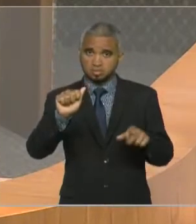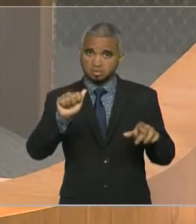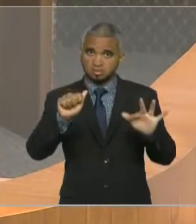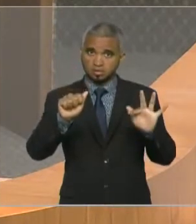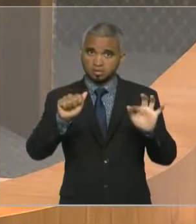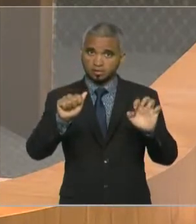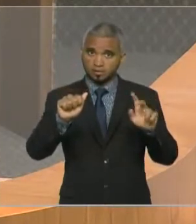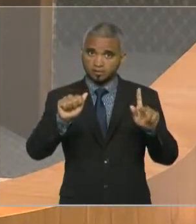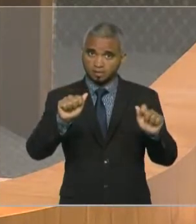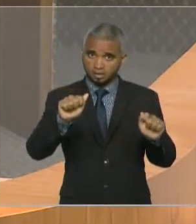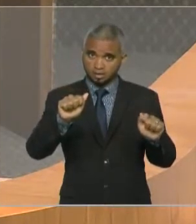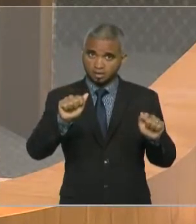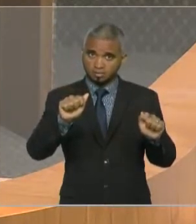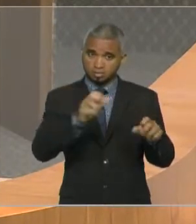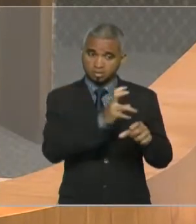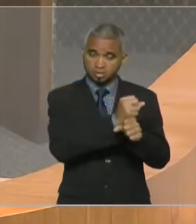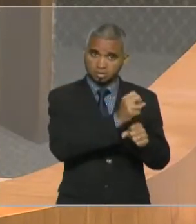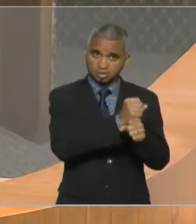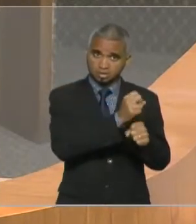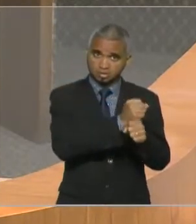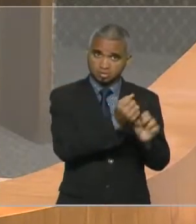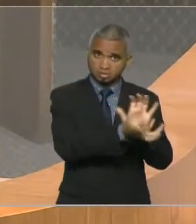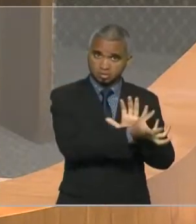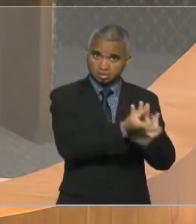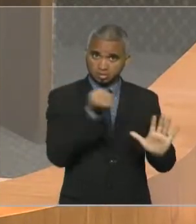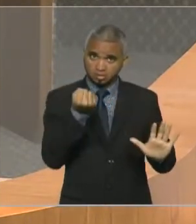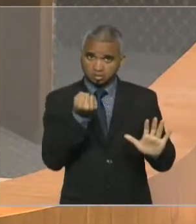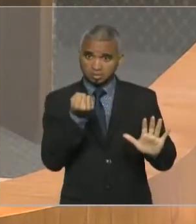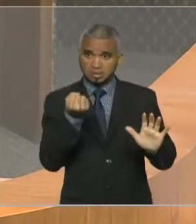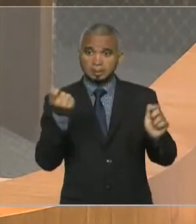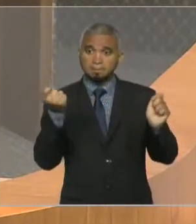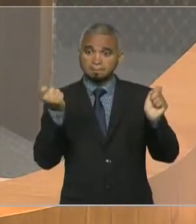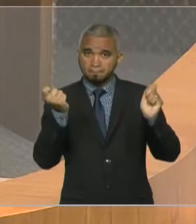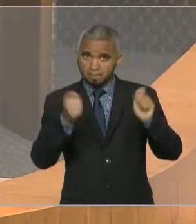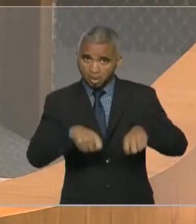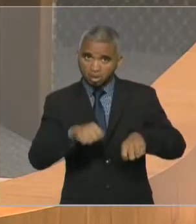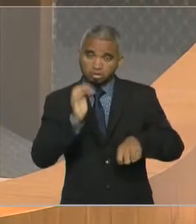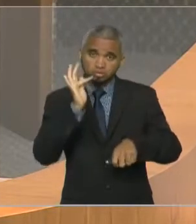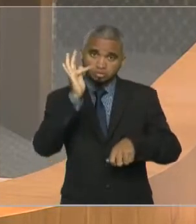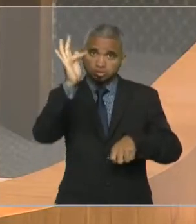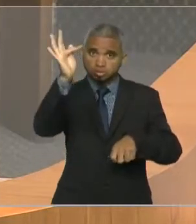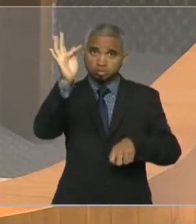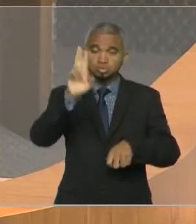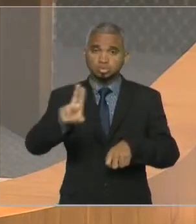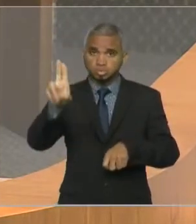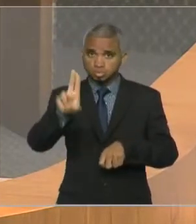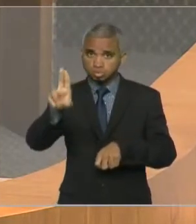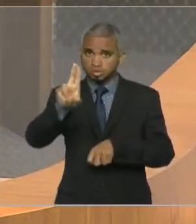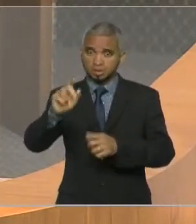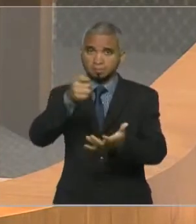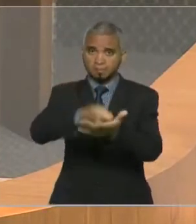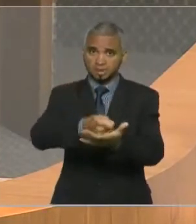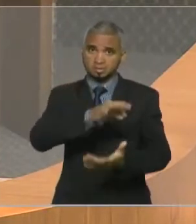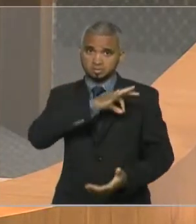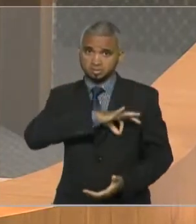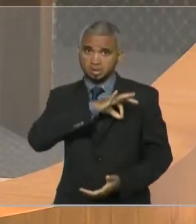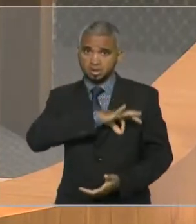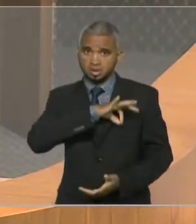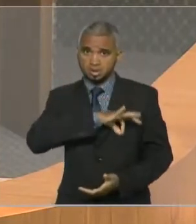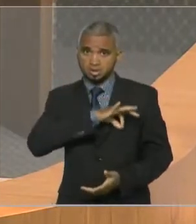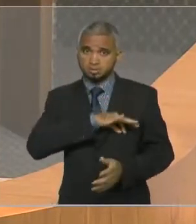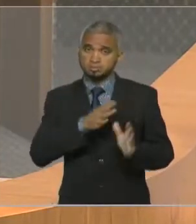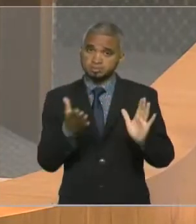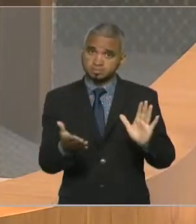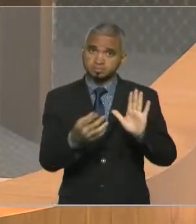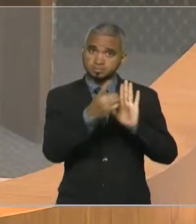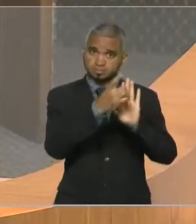mas recursos orçamentários, que poderiam se tornar recursos financeiros mais na frente. Além desse decreto,